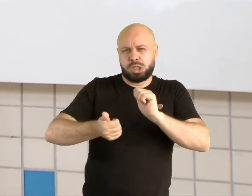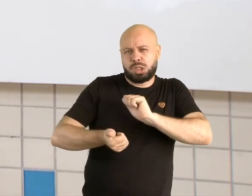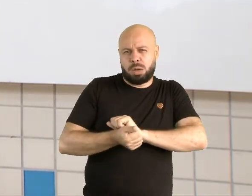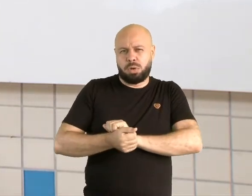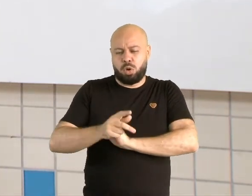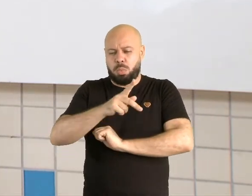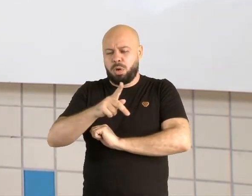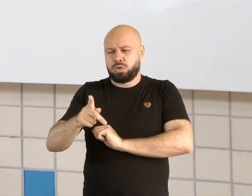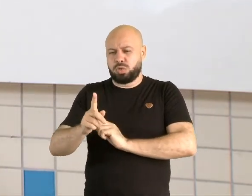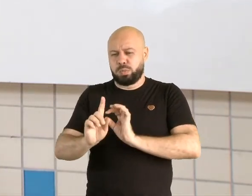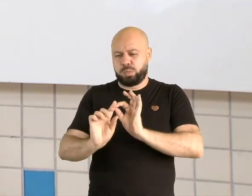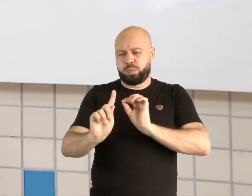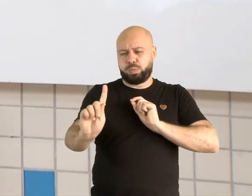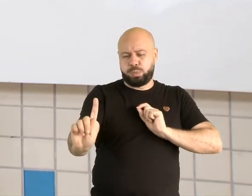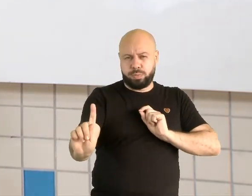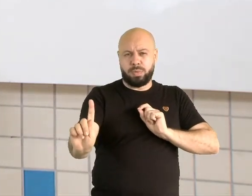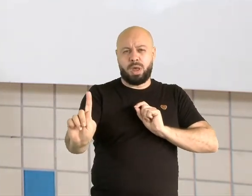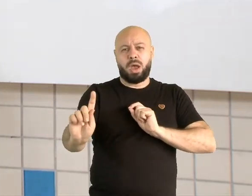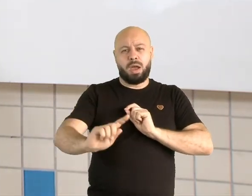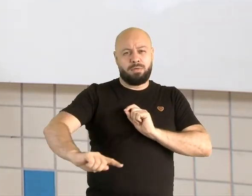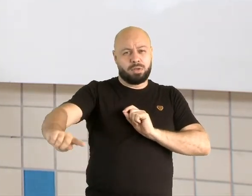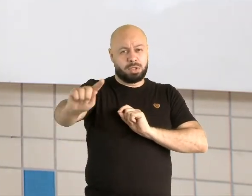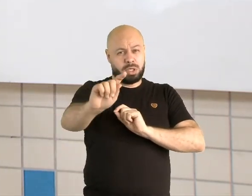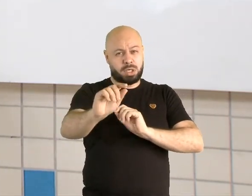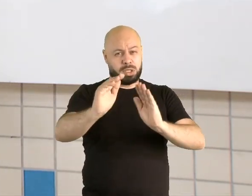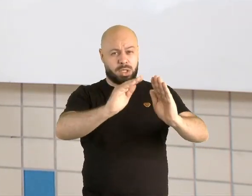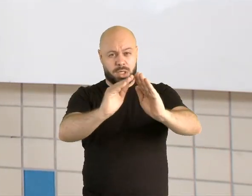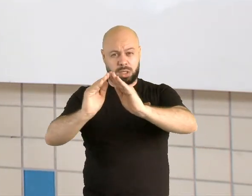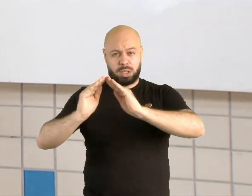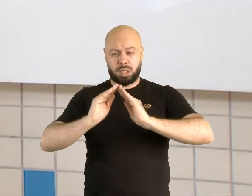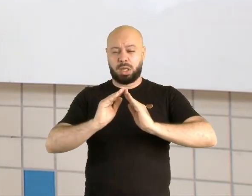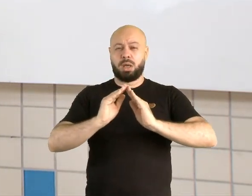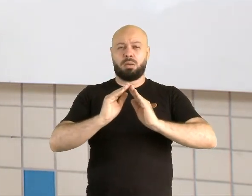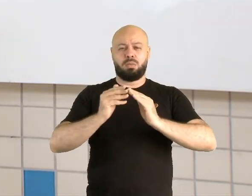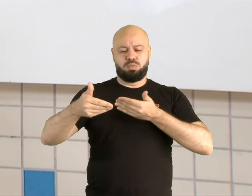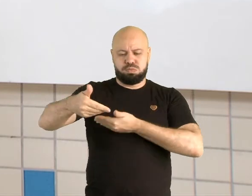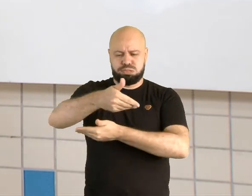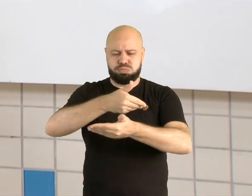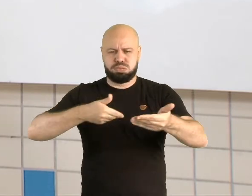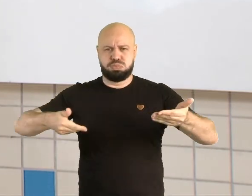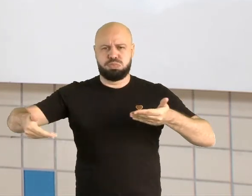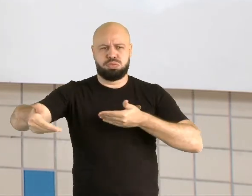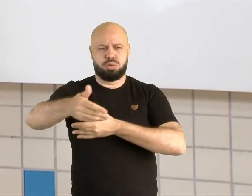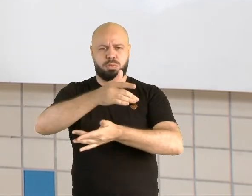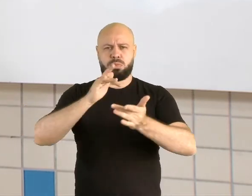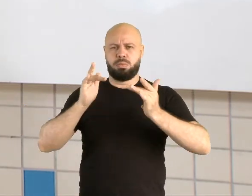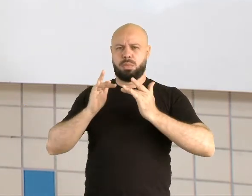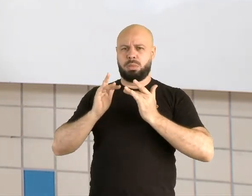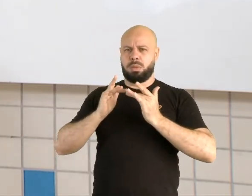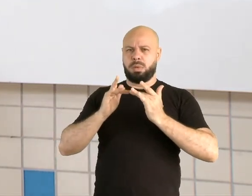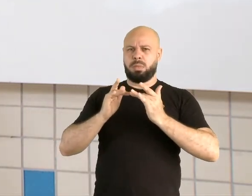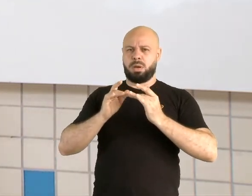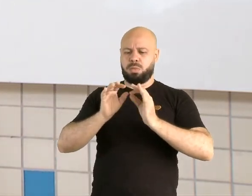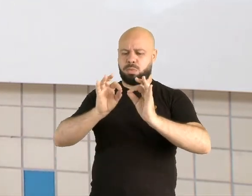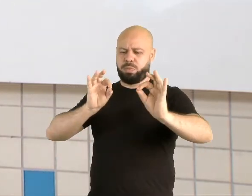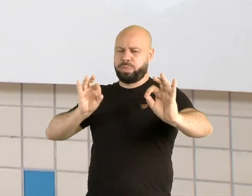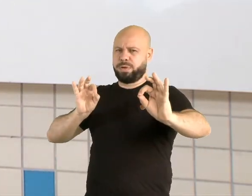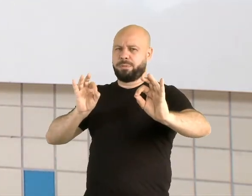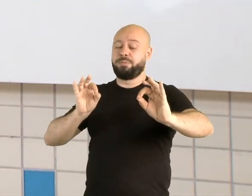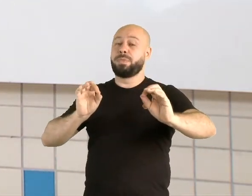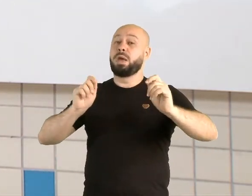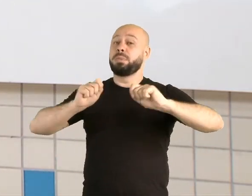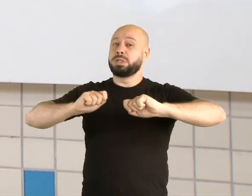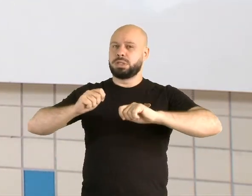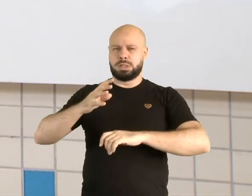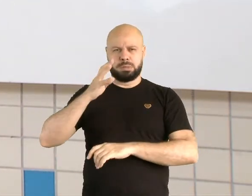de cá e vocês aí em casa estamos interagindo. É importante você